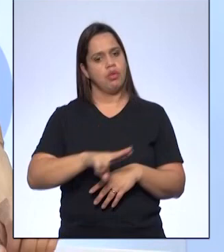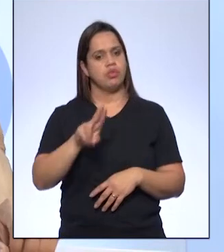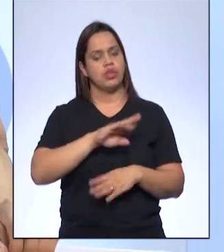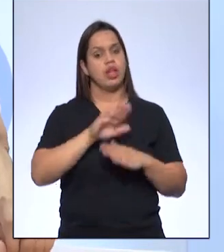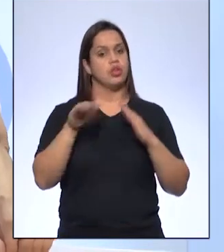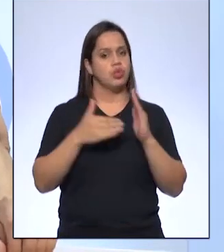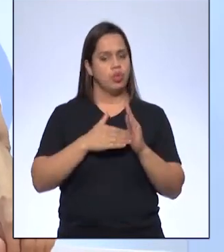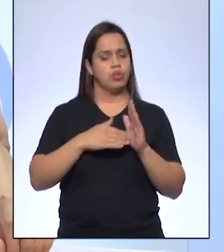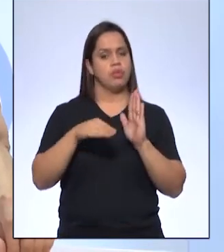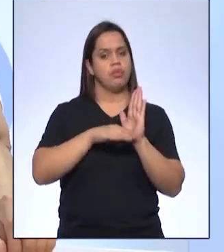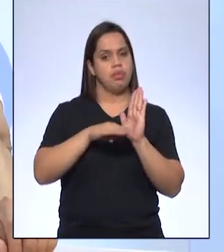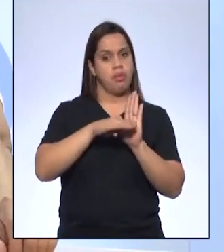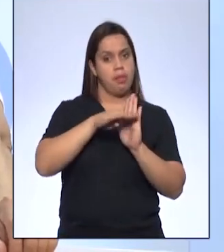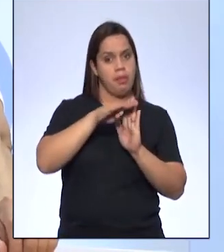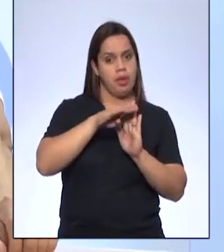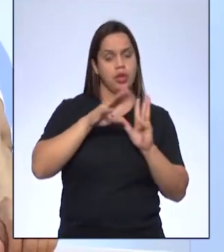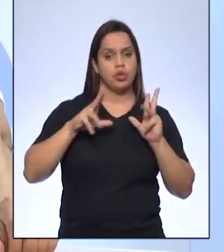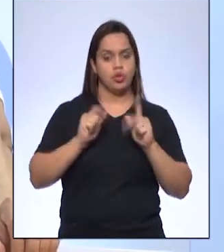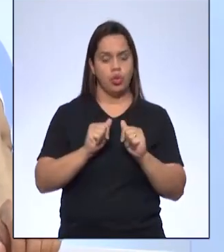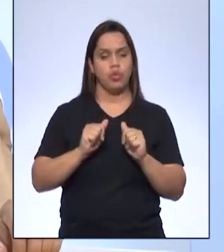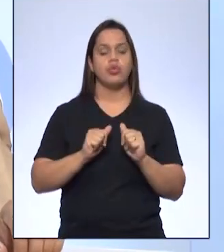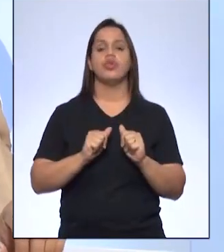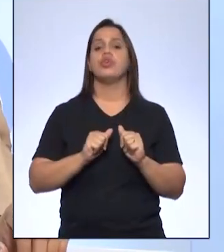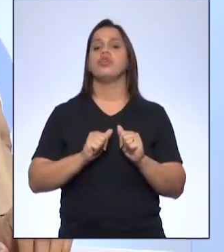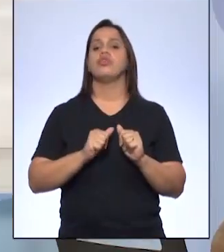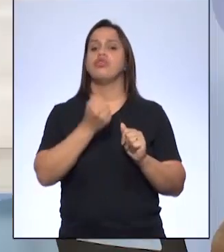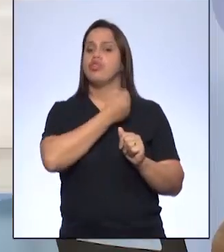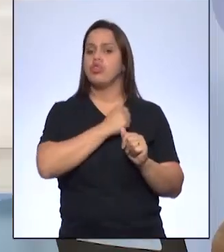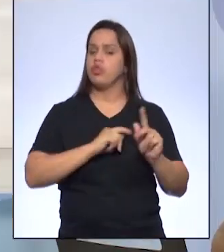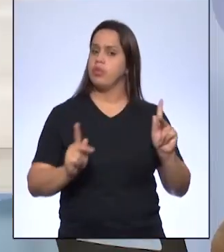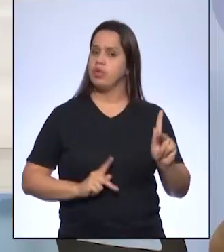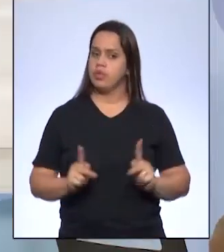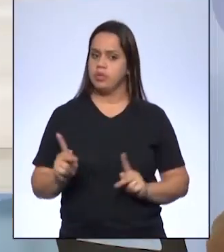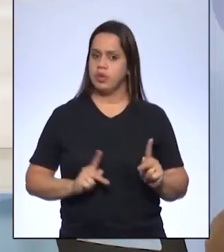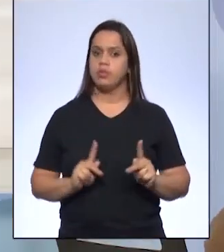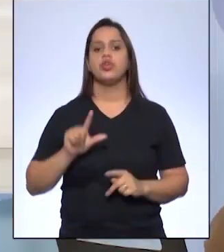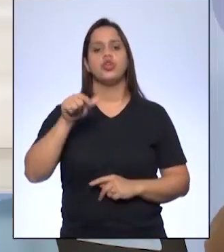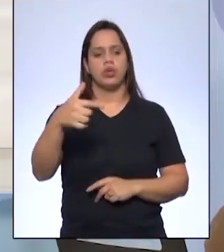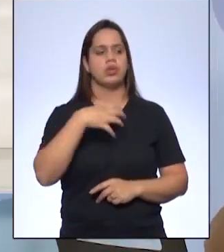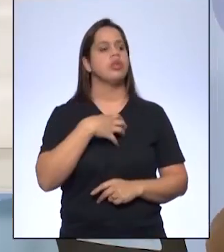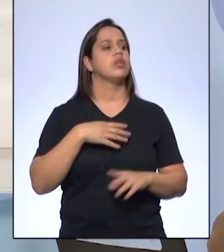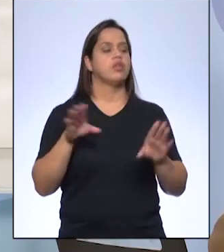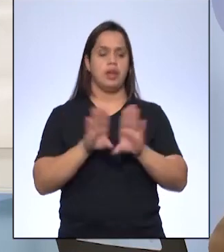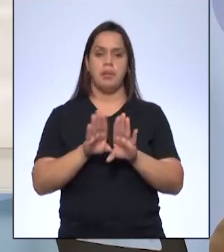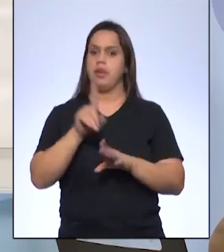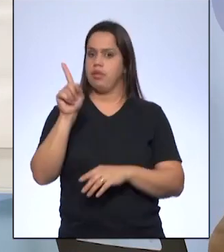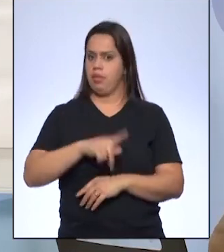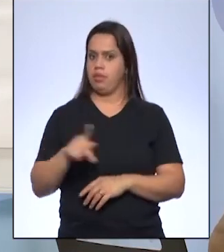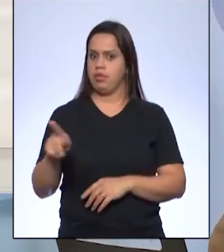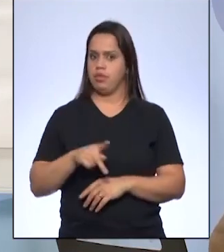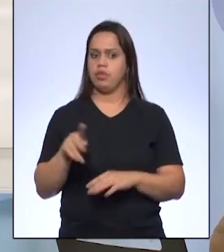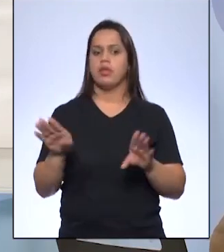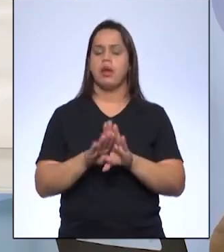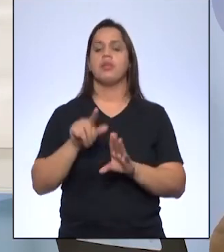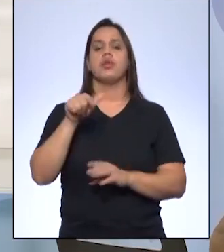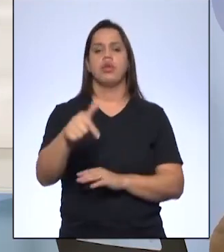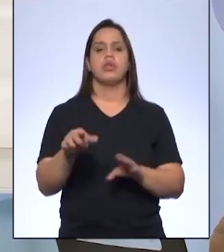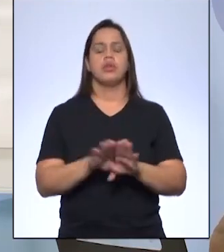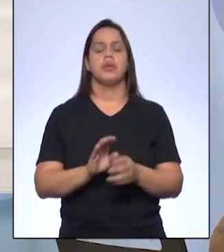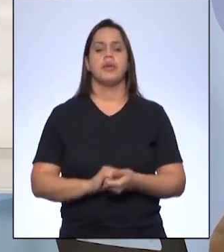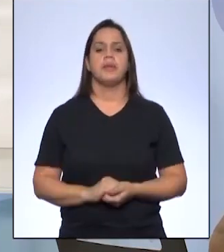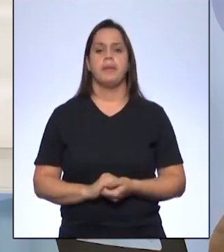aí da decomposição em fatores primos. É bastante comum. E até em outras situações, né, Osmar? Sim, é verdade. A gente também usa isso em outras